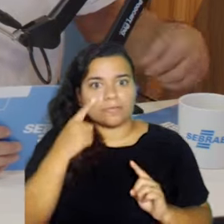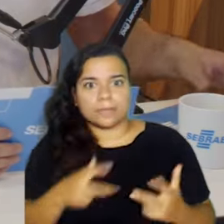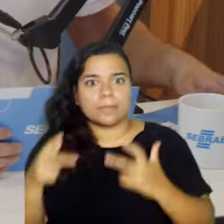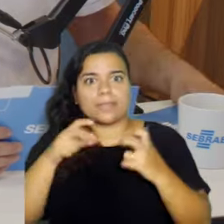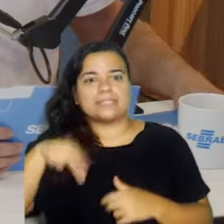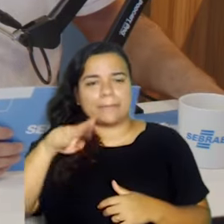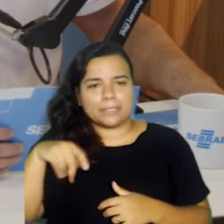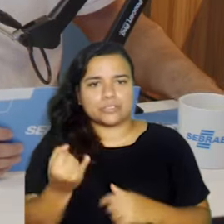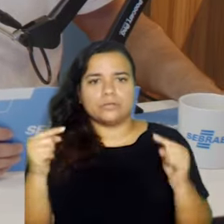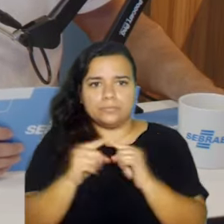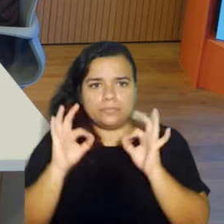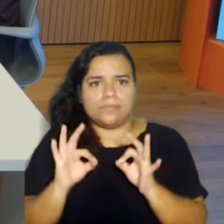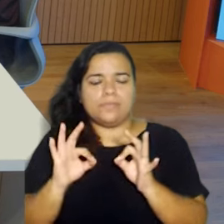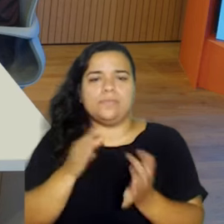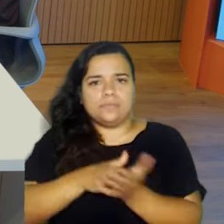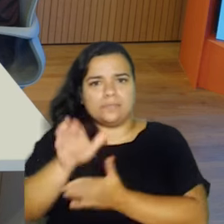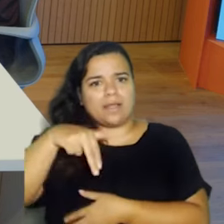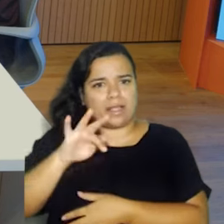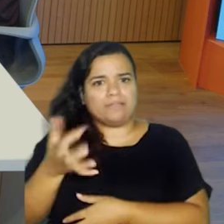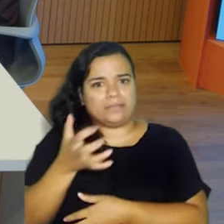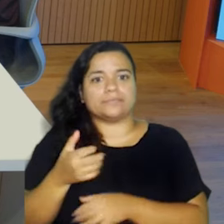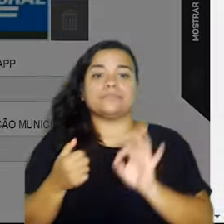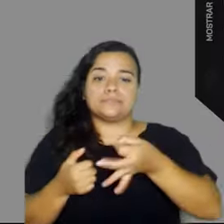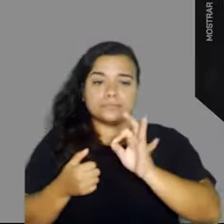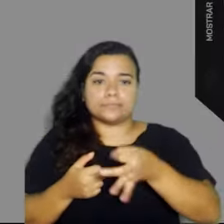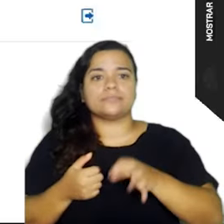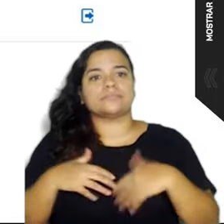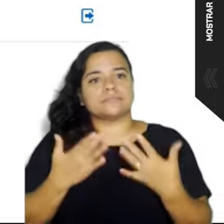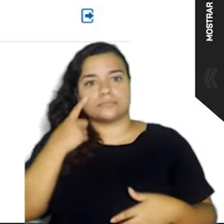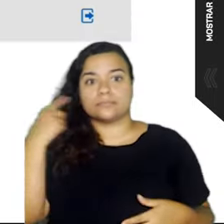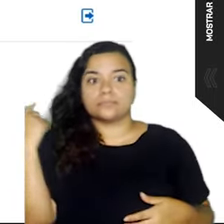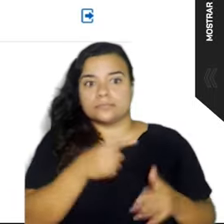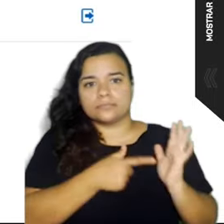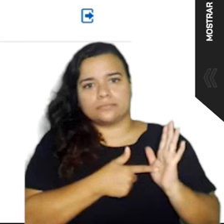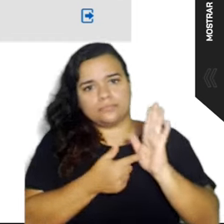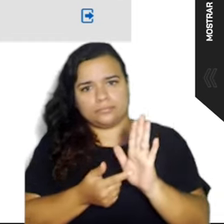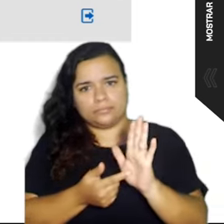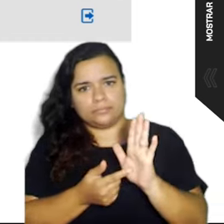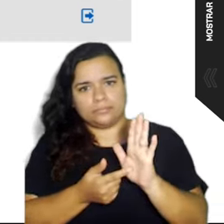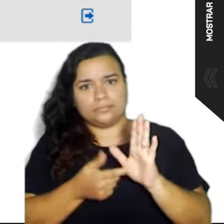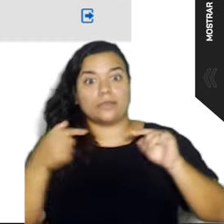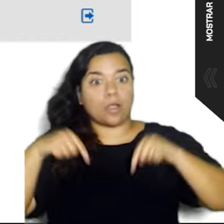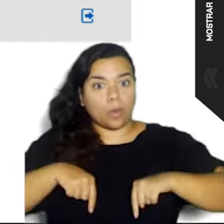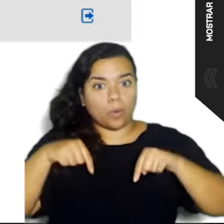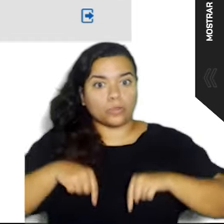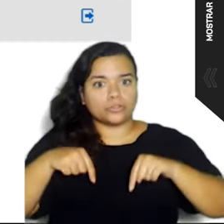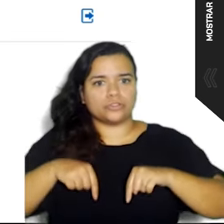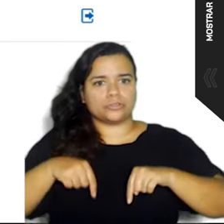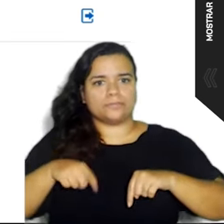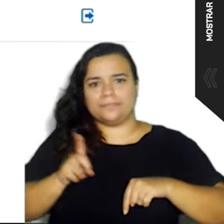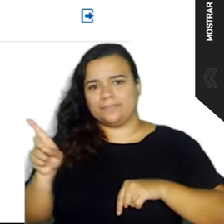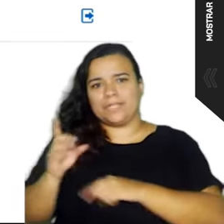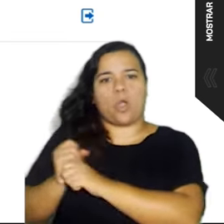CNPJ é aquele que ele quer emitir nota exatamente pegando o gancho então a gente eh Hoje não dá para